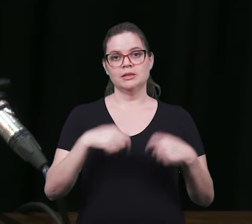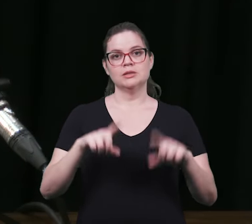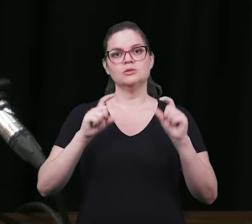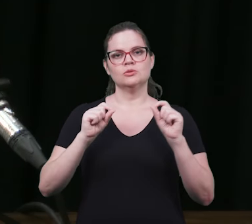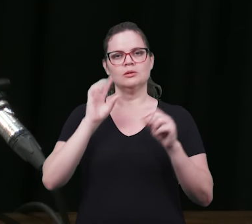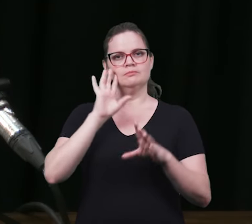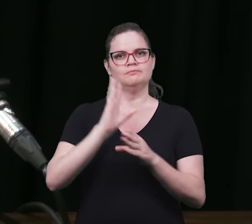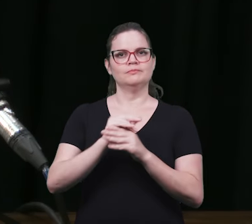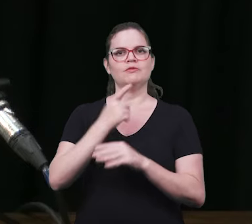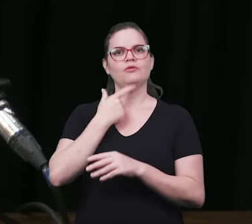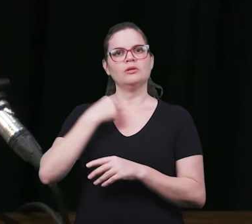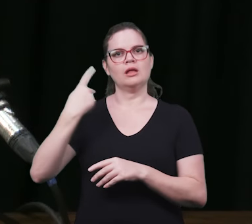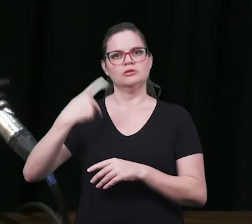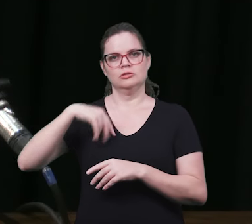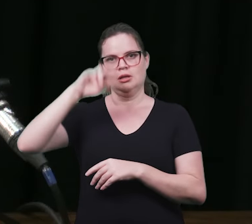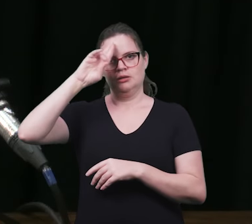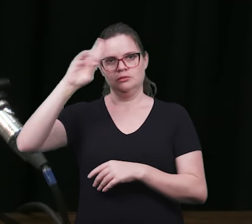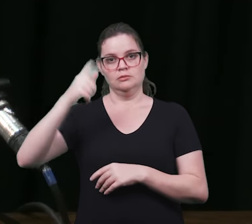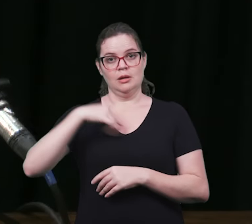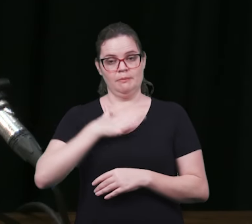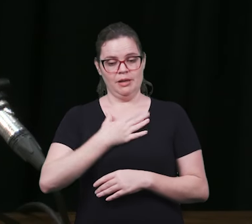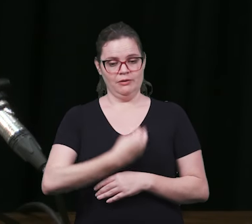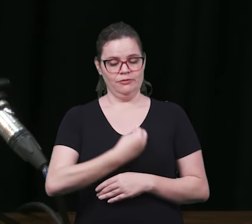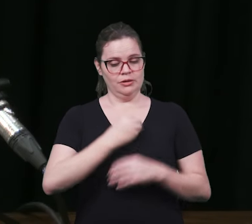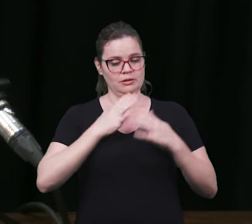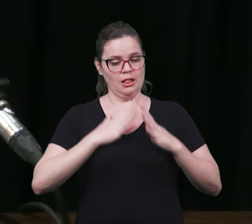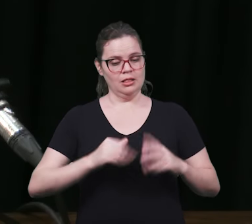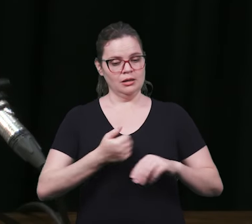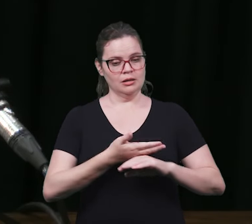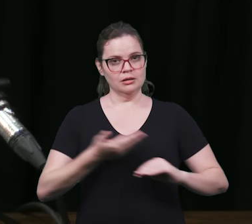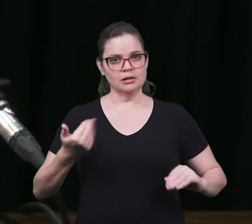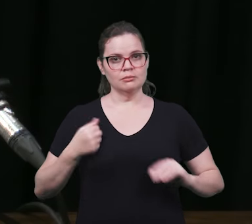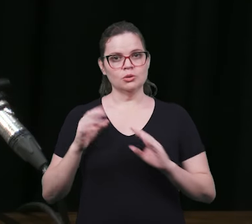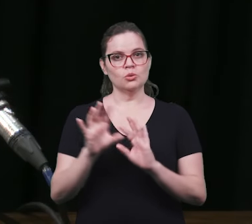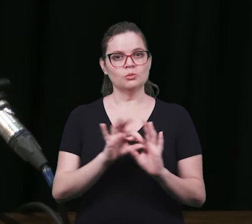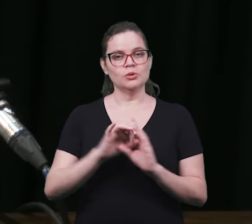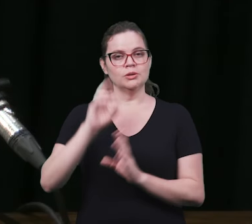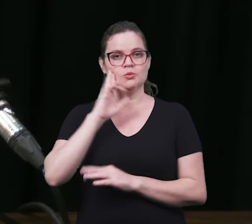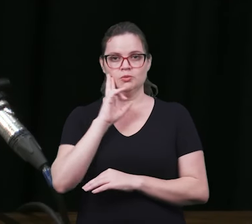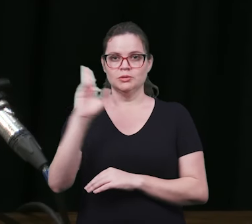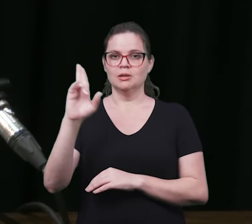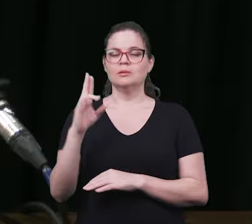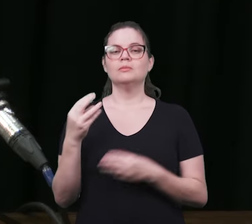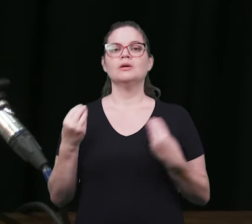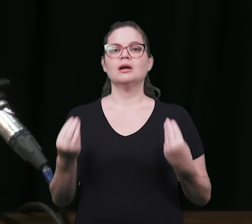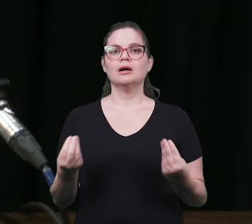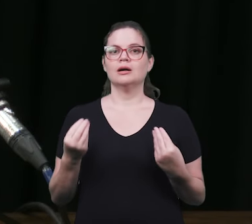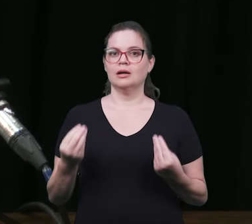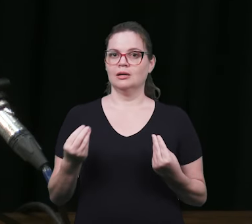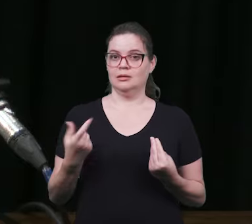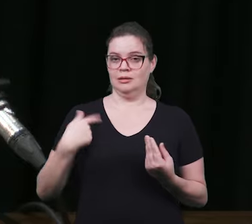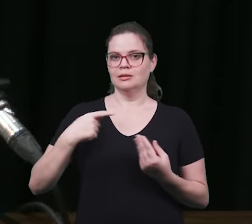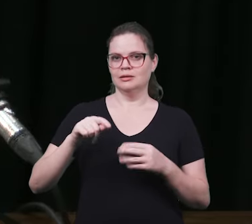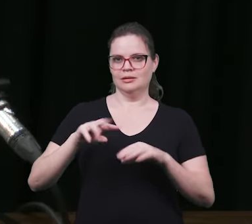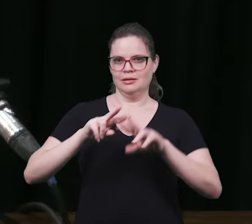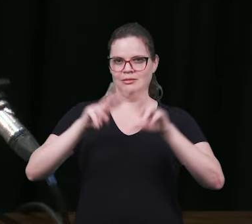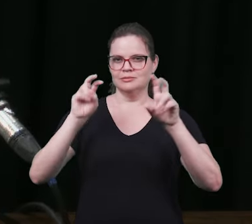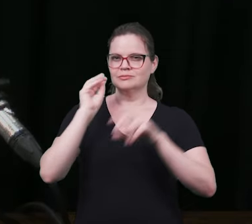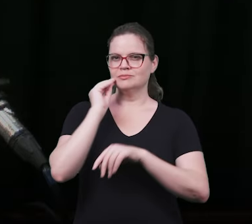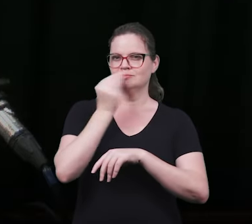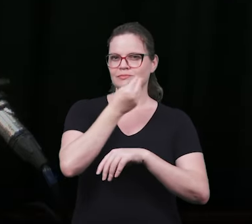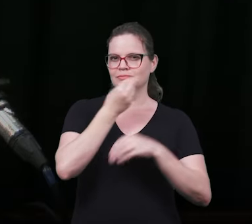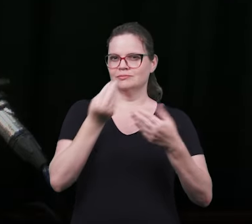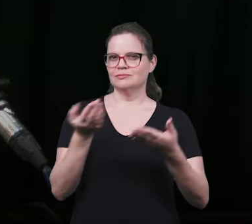Senhor, em santificação, em comunhão com o Senhor, para que este recurso ele